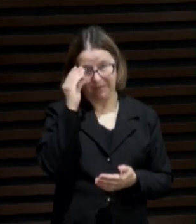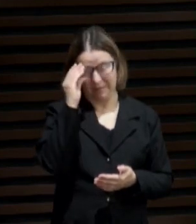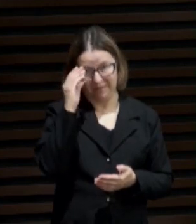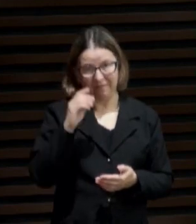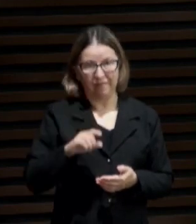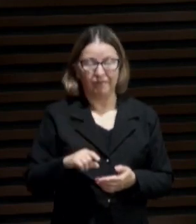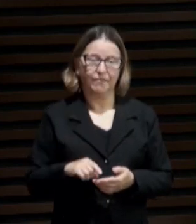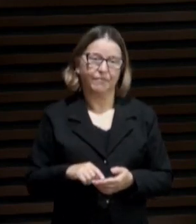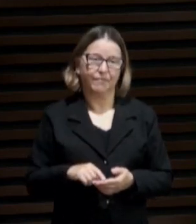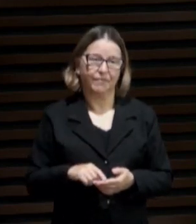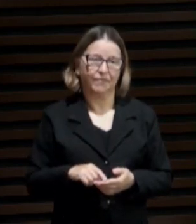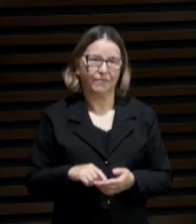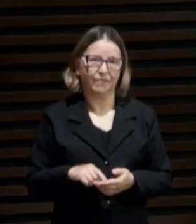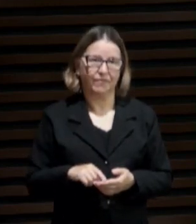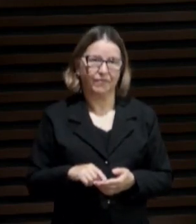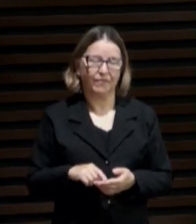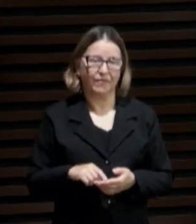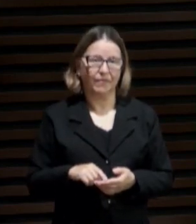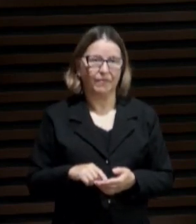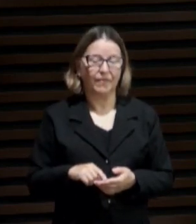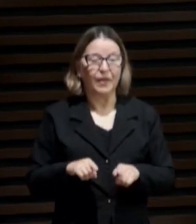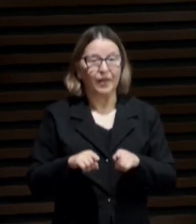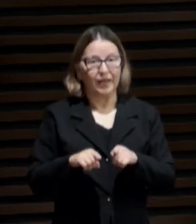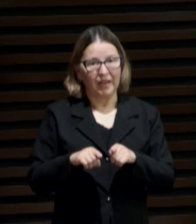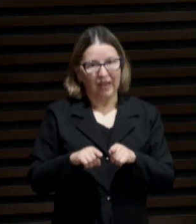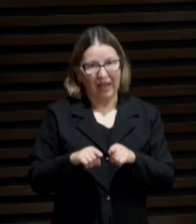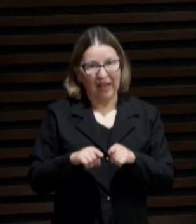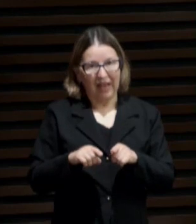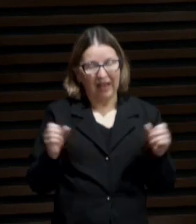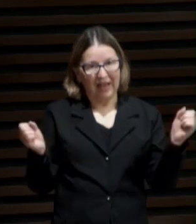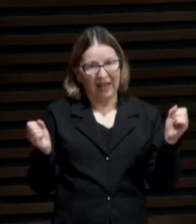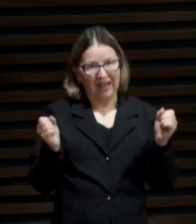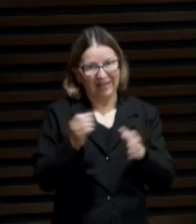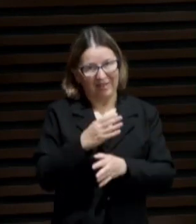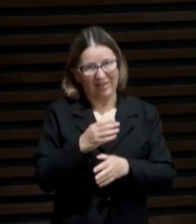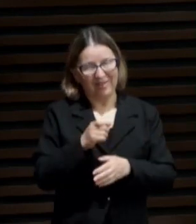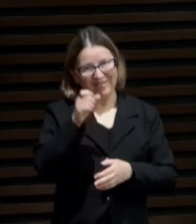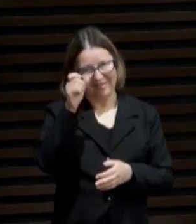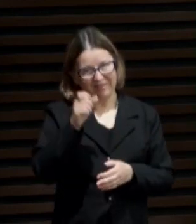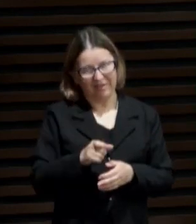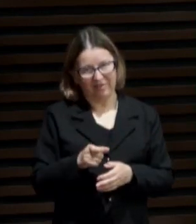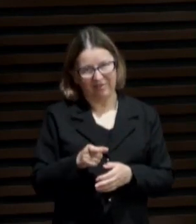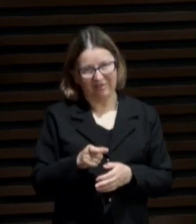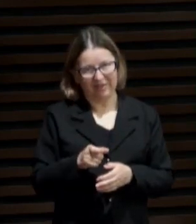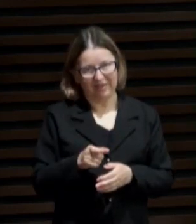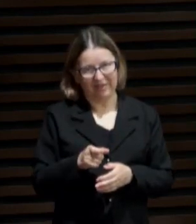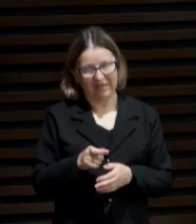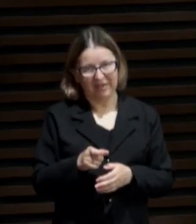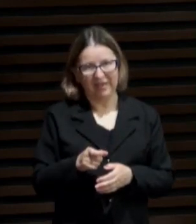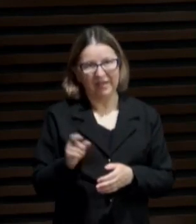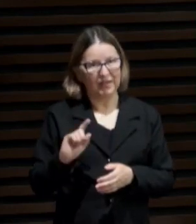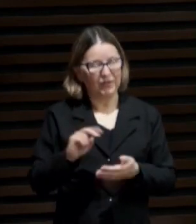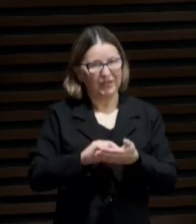estou dizendo que a nova criatura não está imune a pecar, mas quando a nova criatura peca, mente, quando ela